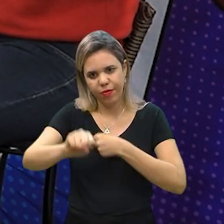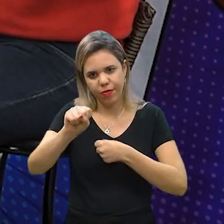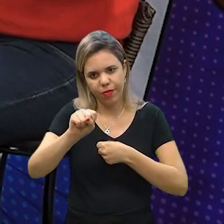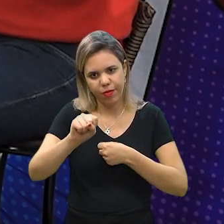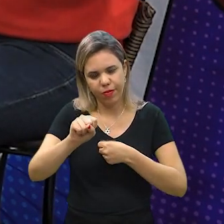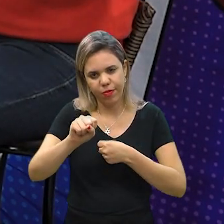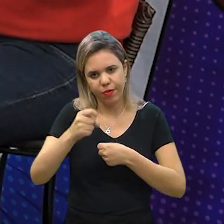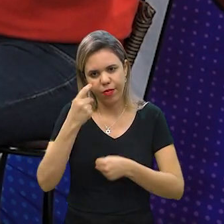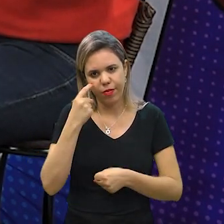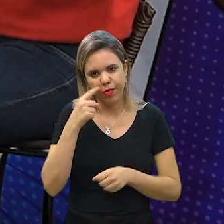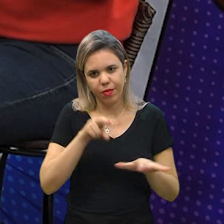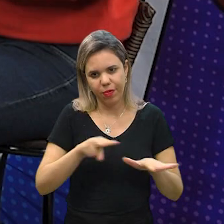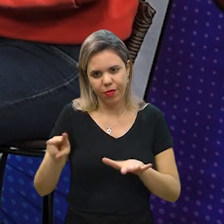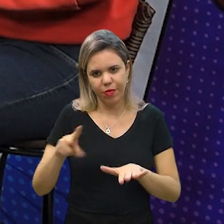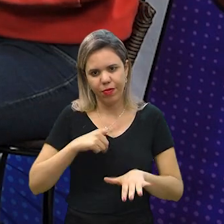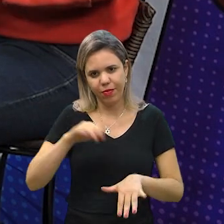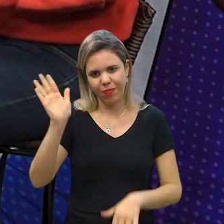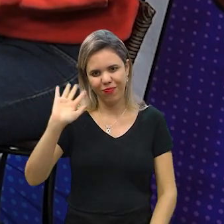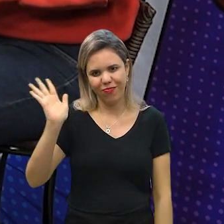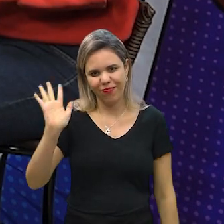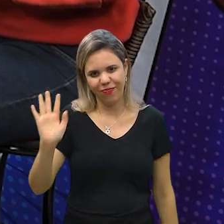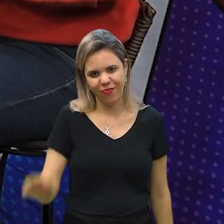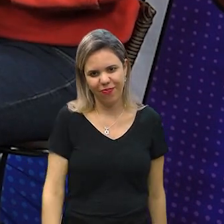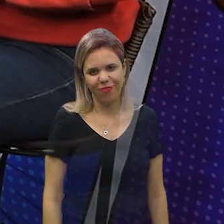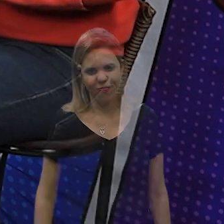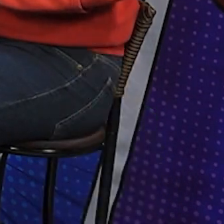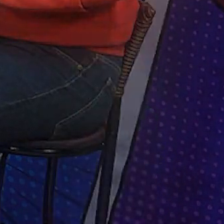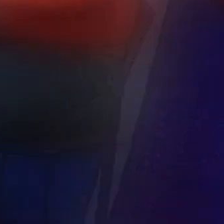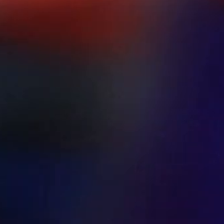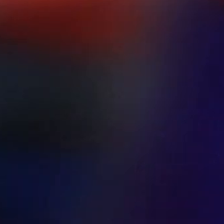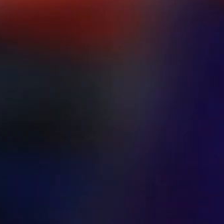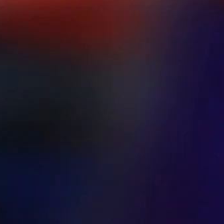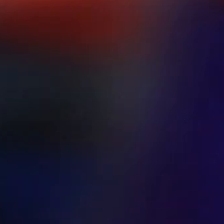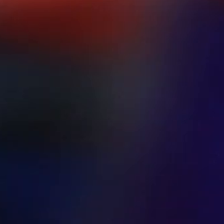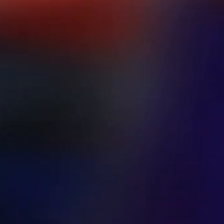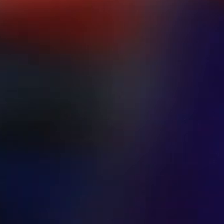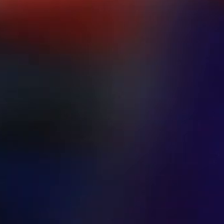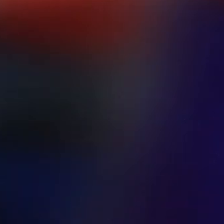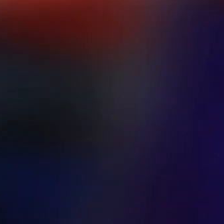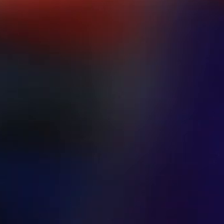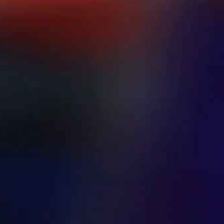final no Universo Épico. E olha só, semana que vem tem muito mais. Tchau, tchau.